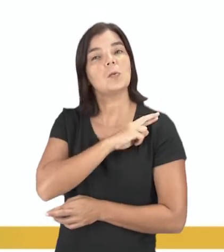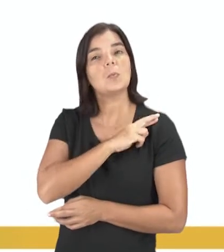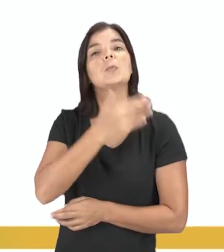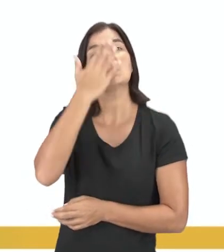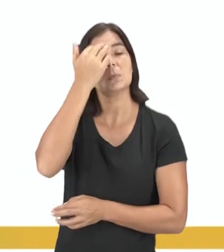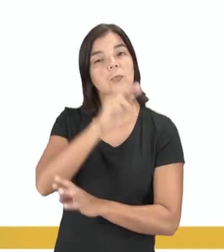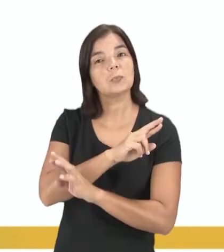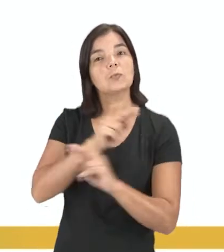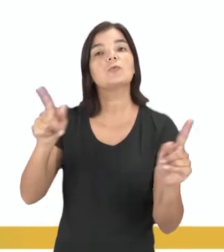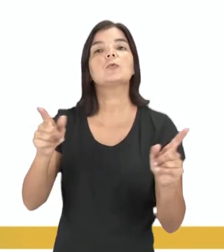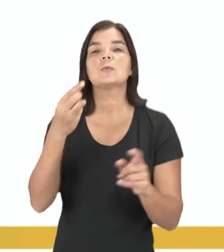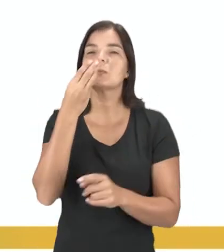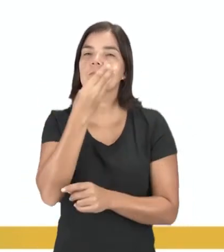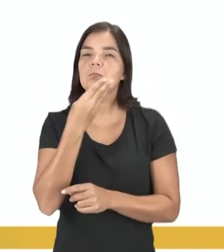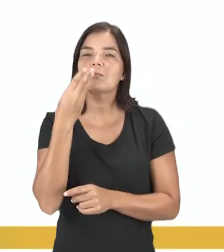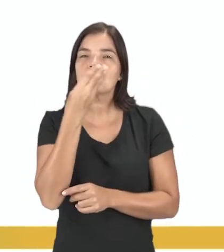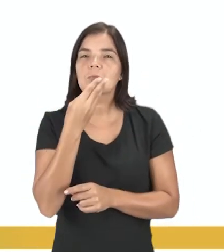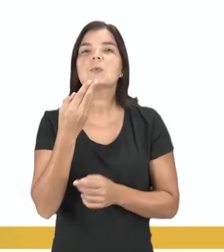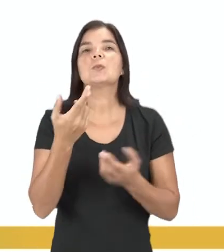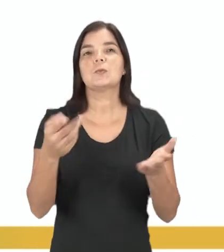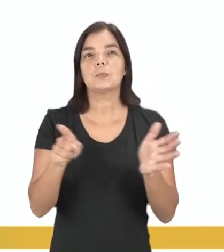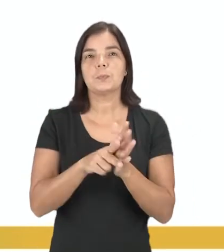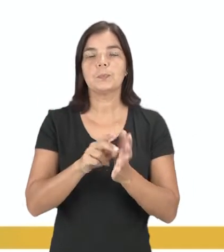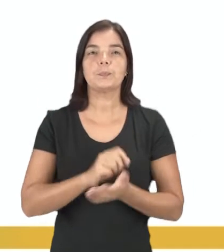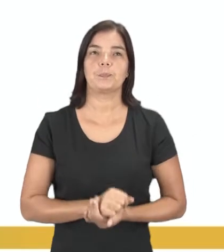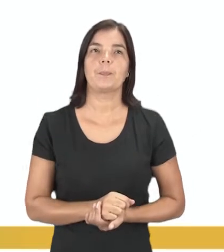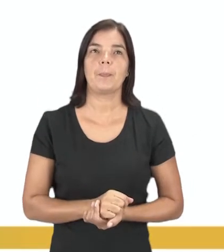sabores, não específicos